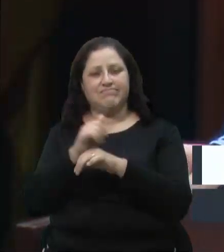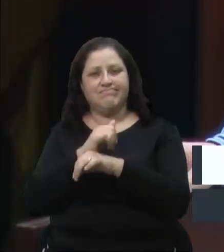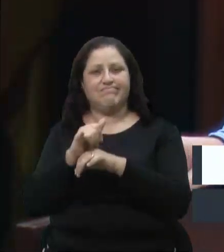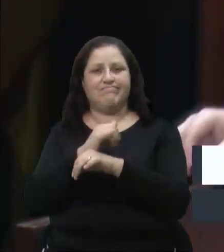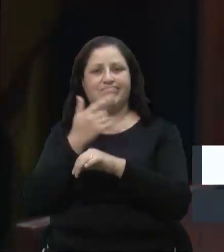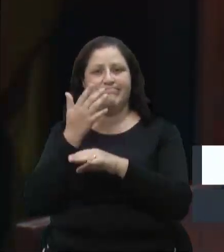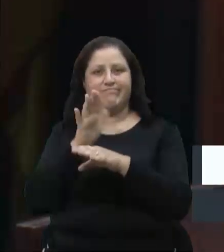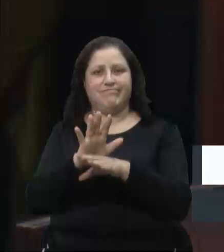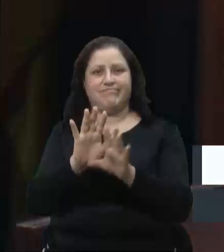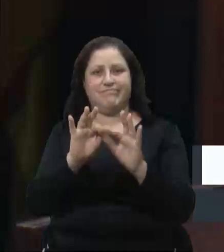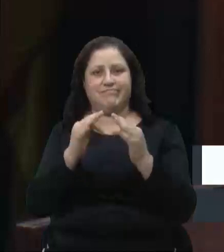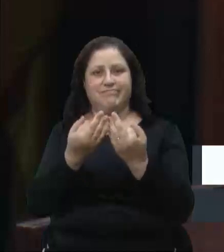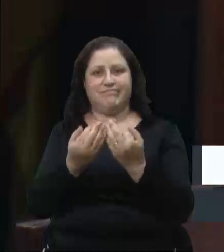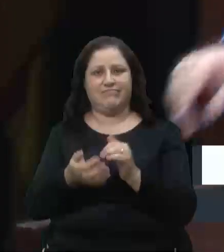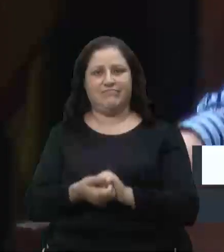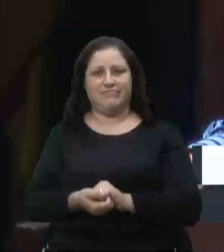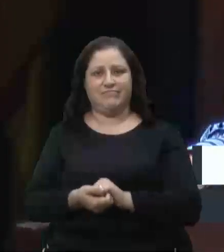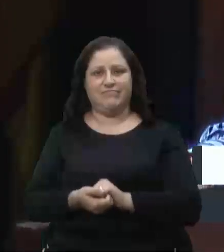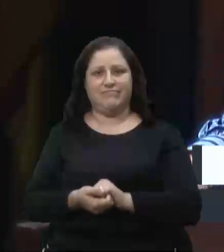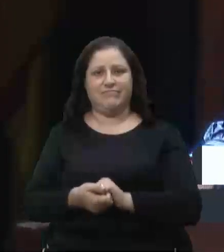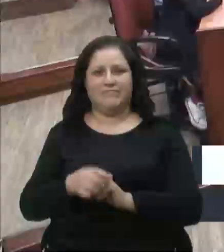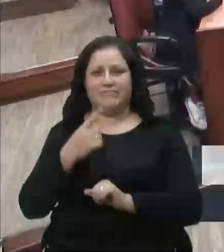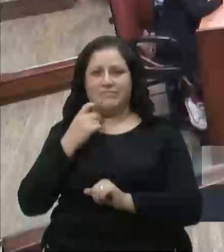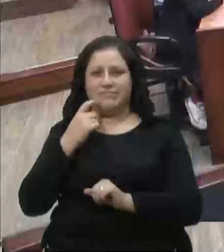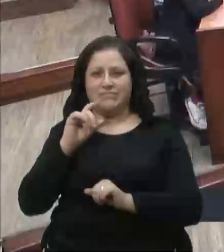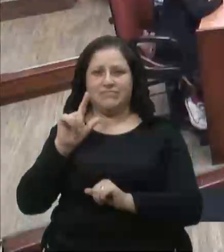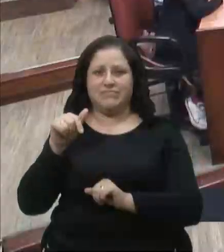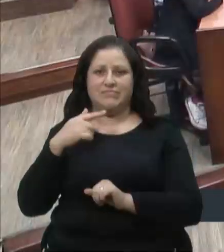essas famílias. Quem é que pediu a parte? Vereadora Rosa e depois vereadora Gladys.